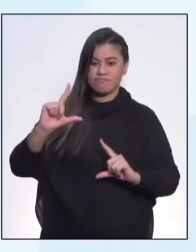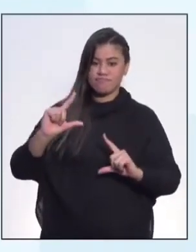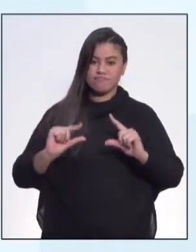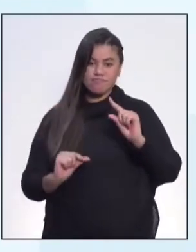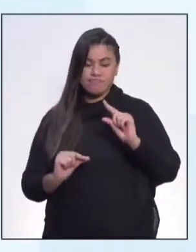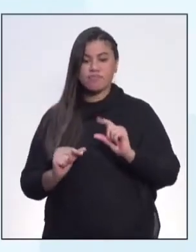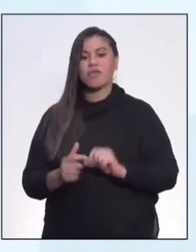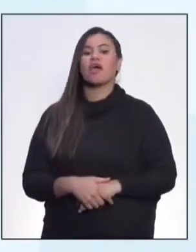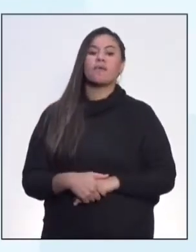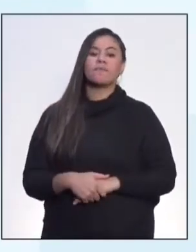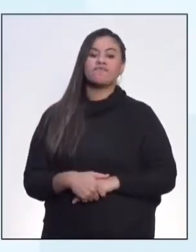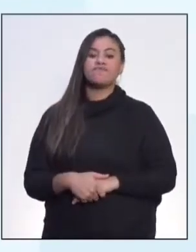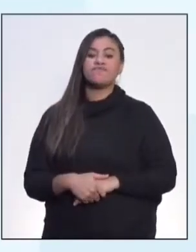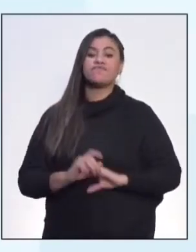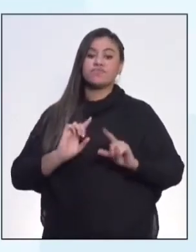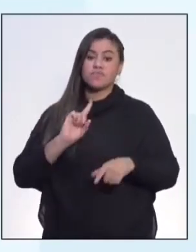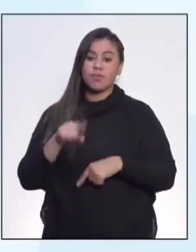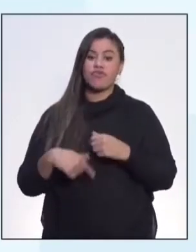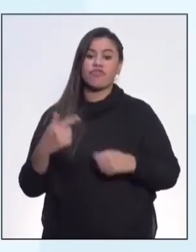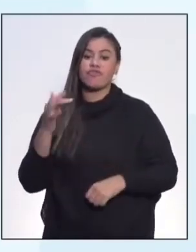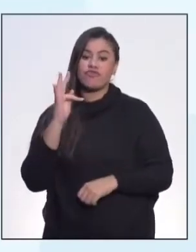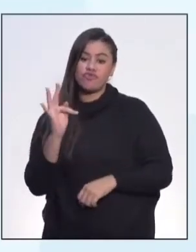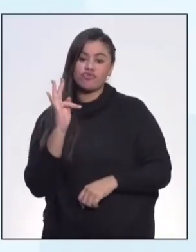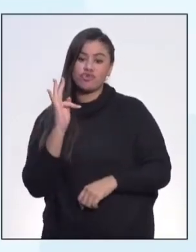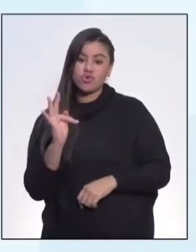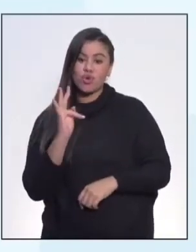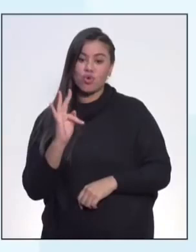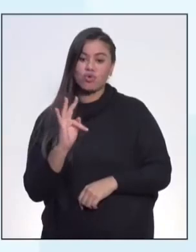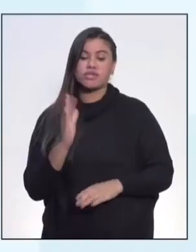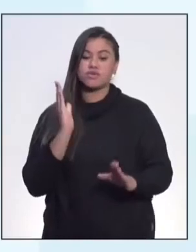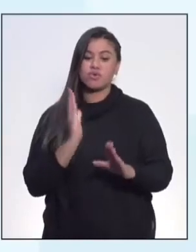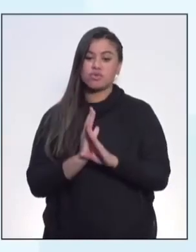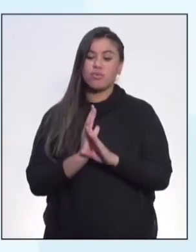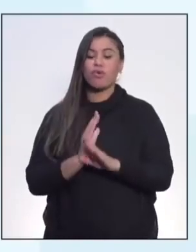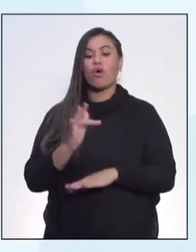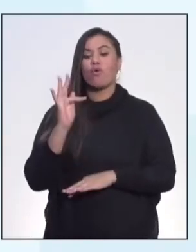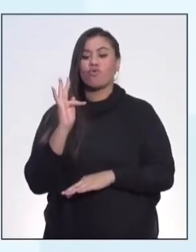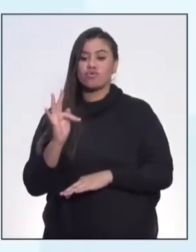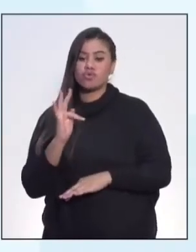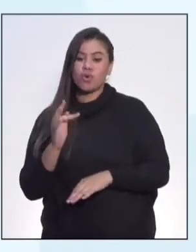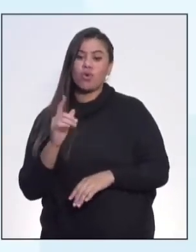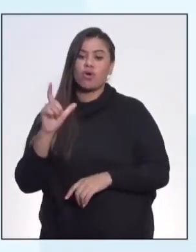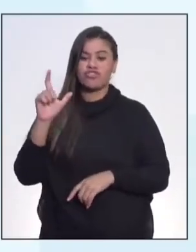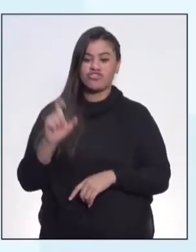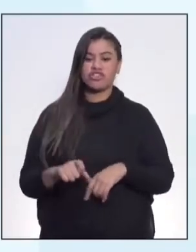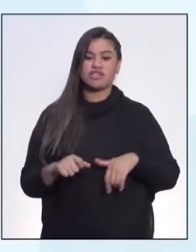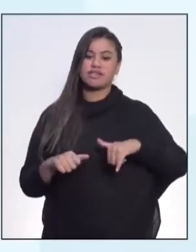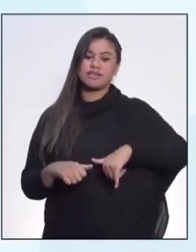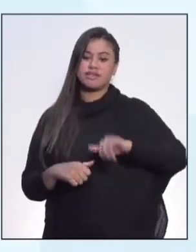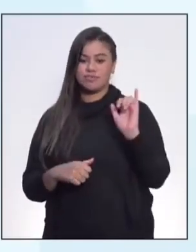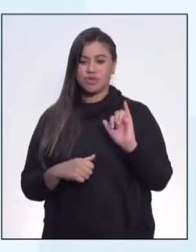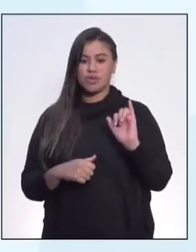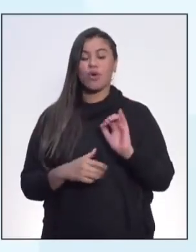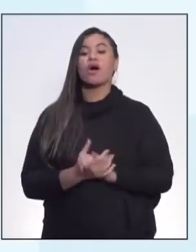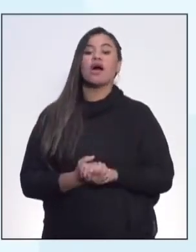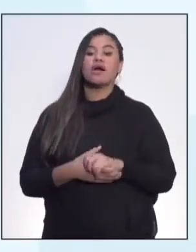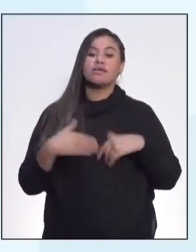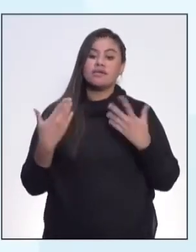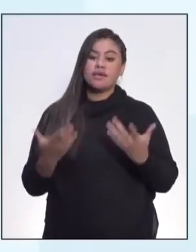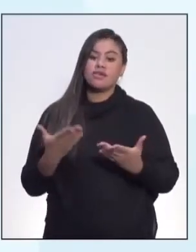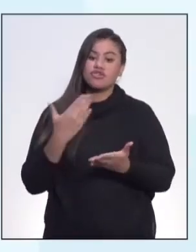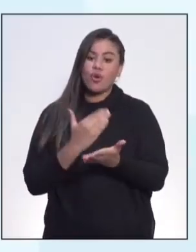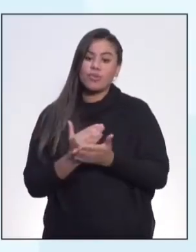proporcionalmente. Aí nós falamos sobre funções. Descobrimos que as funções, né, são as relações entre x e y. E aí a gente começou a